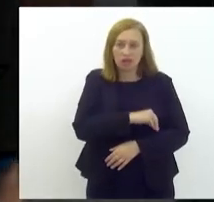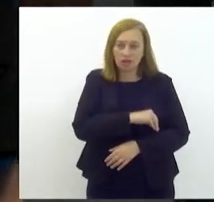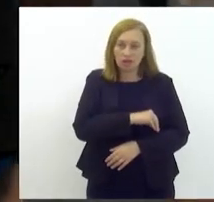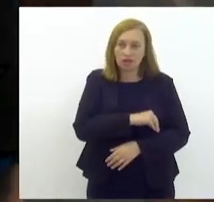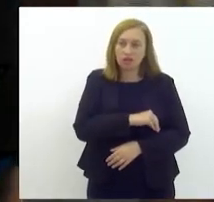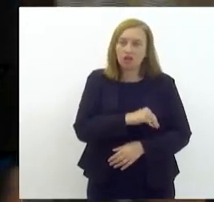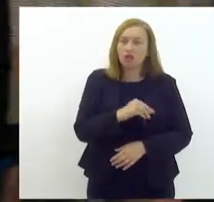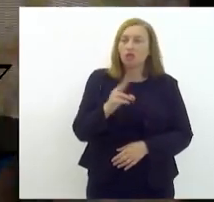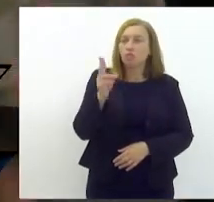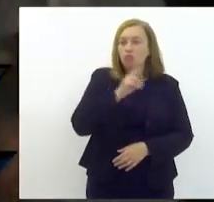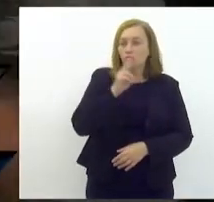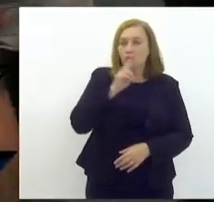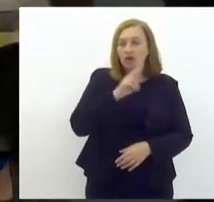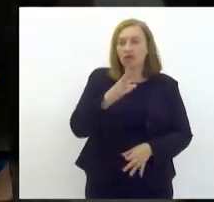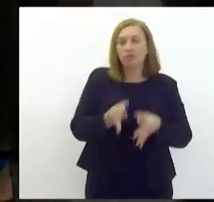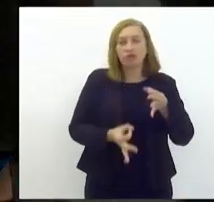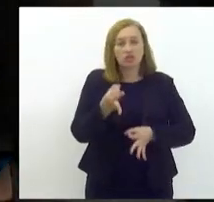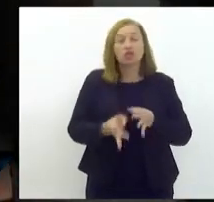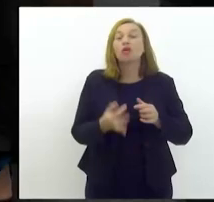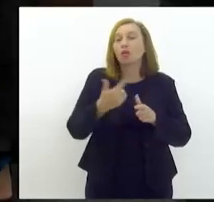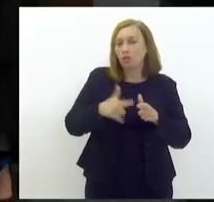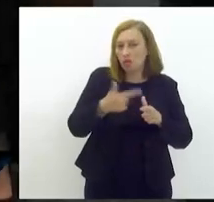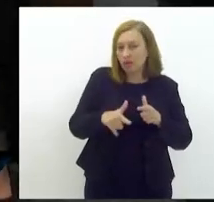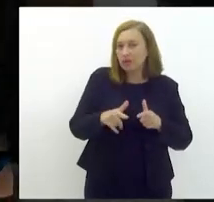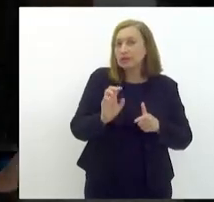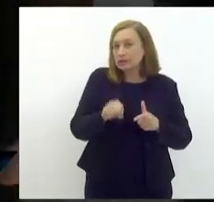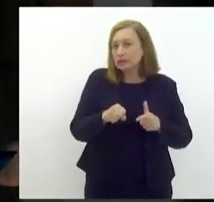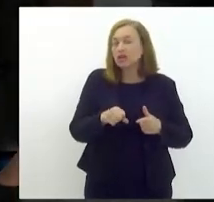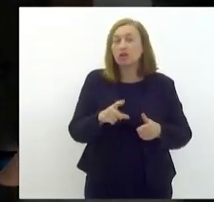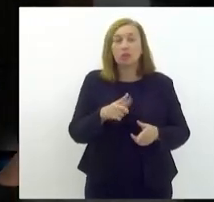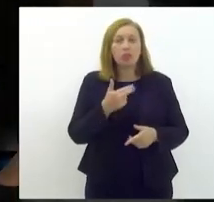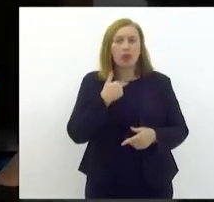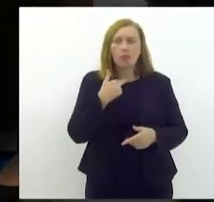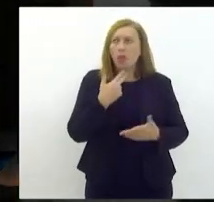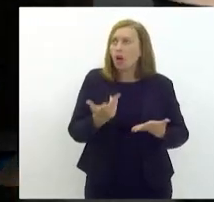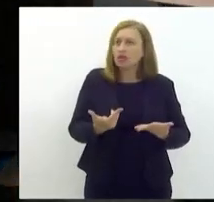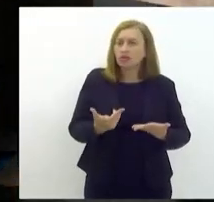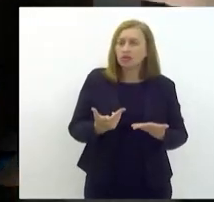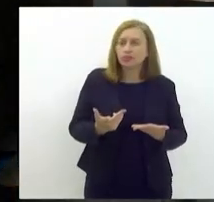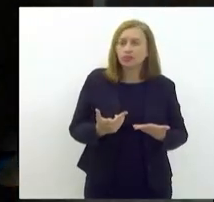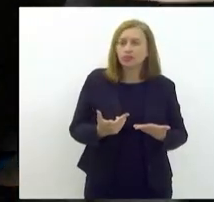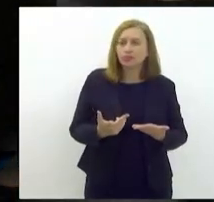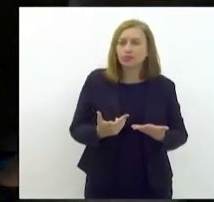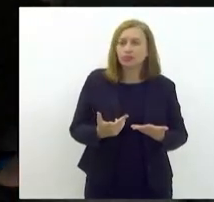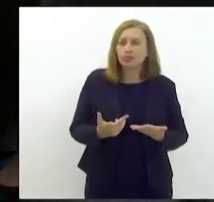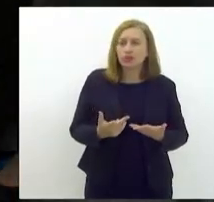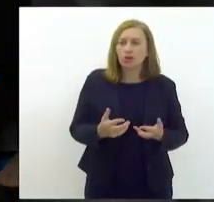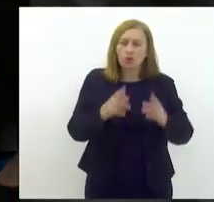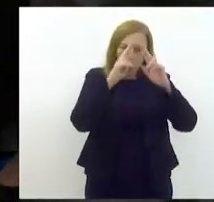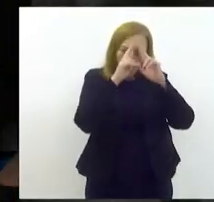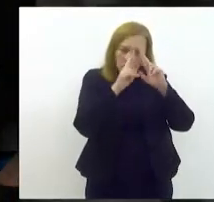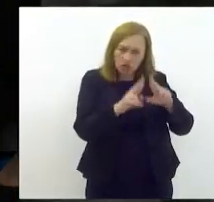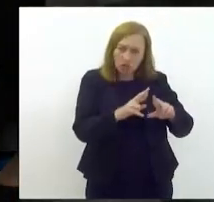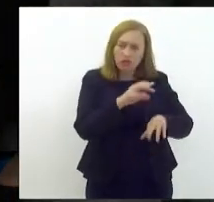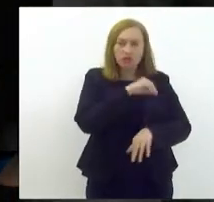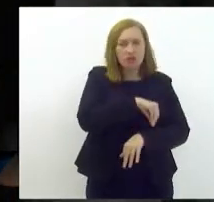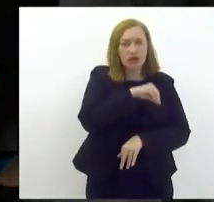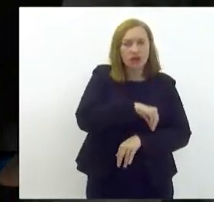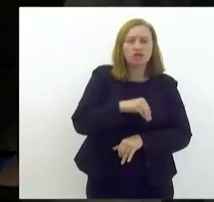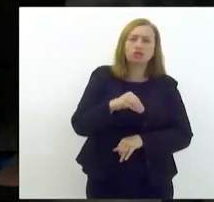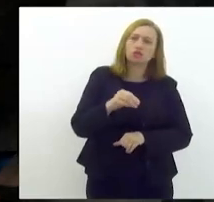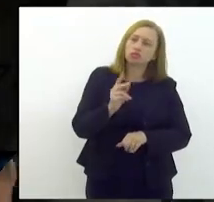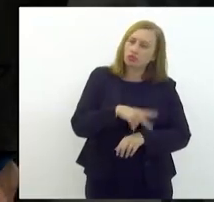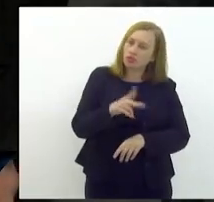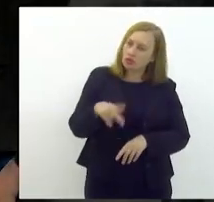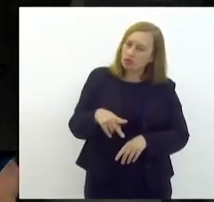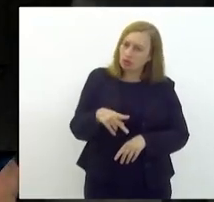Justiça Isso é um problema a gente não pode ter o respeito à remuneração dos professores